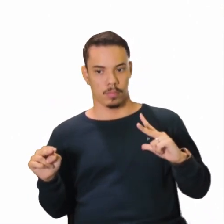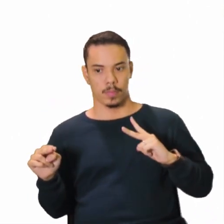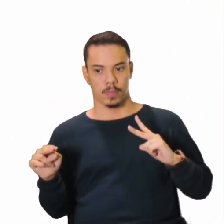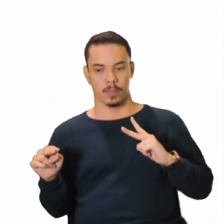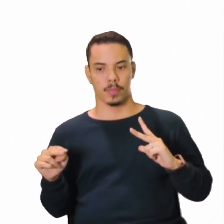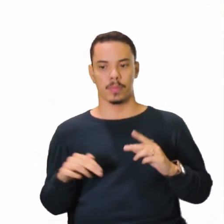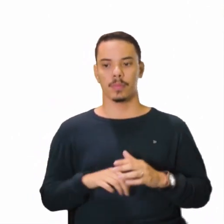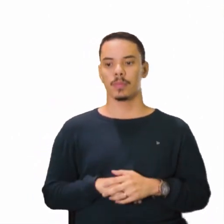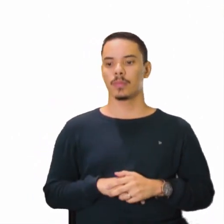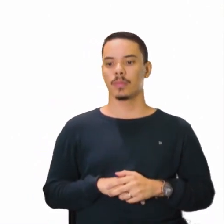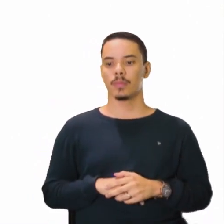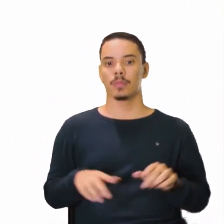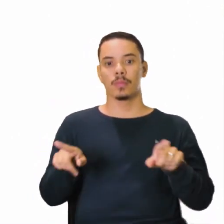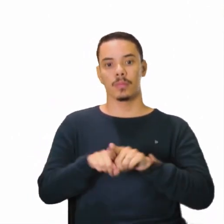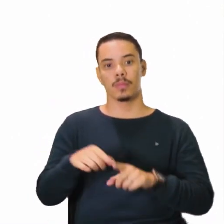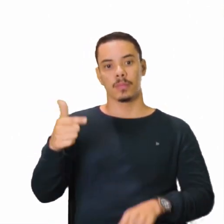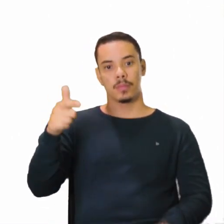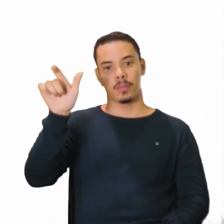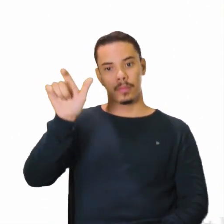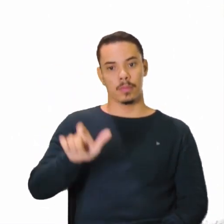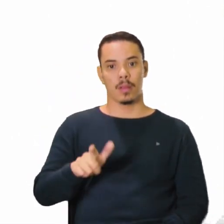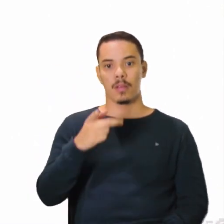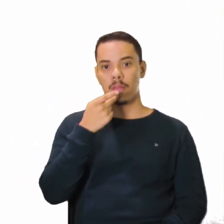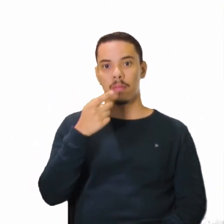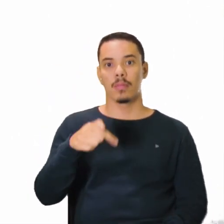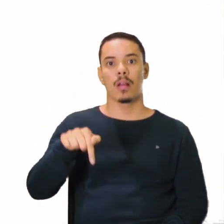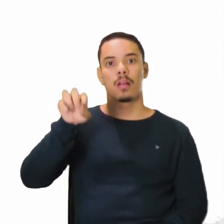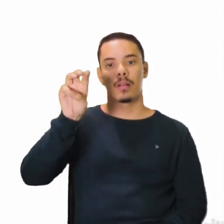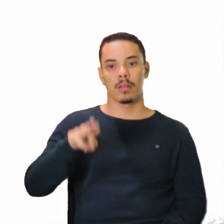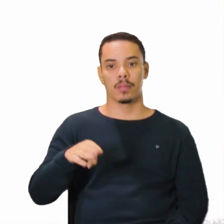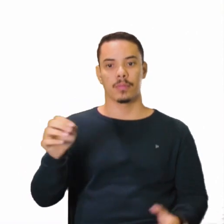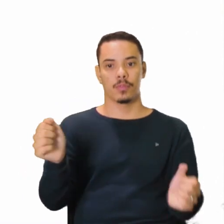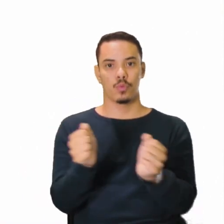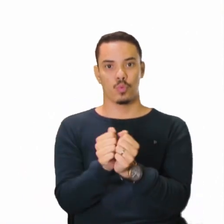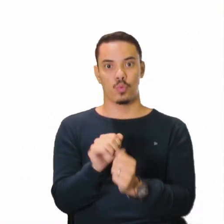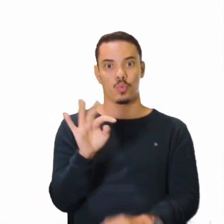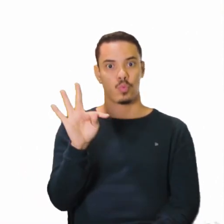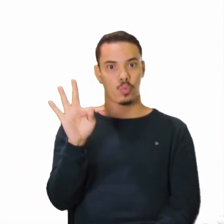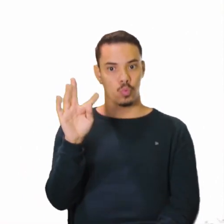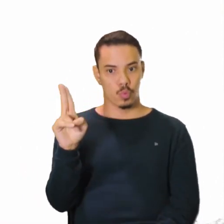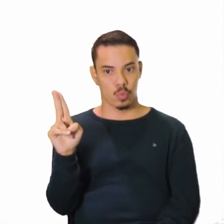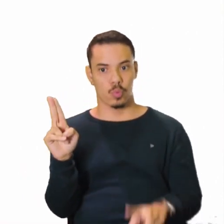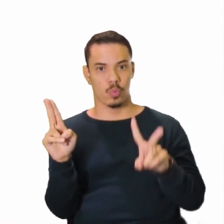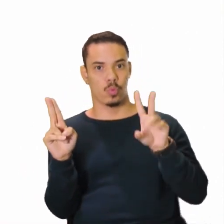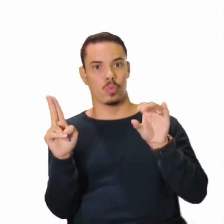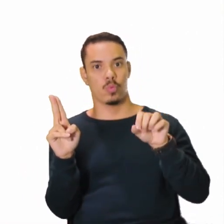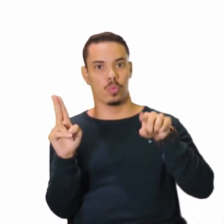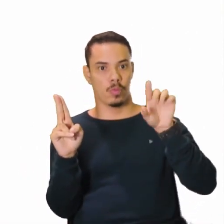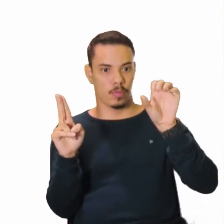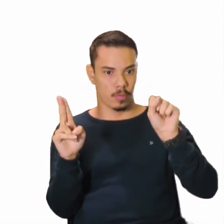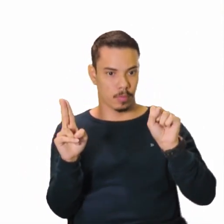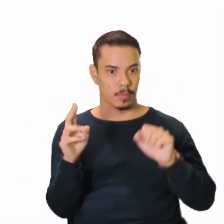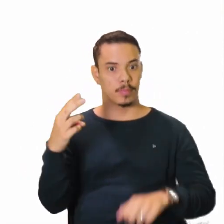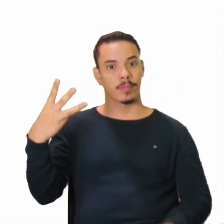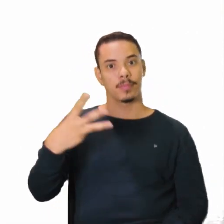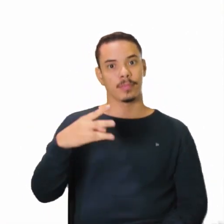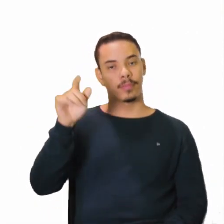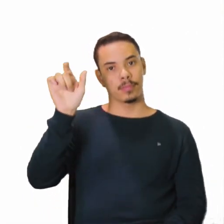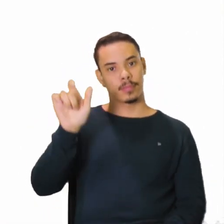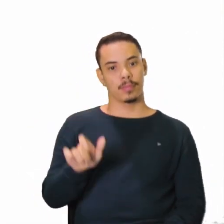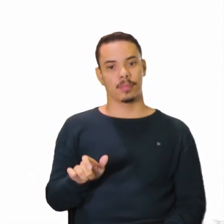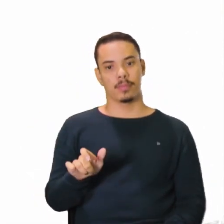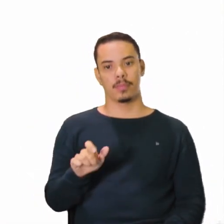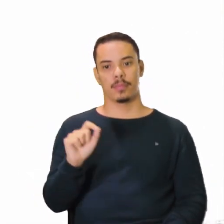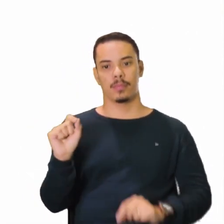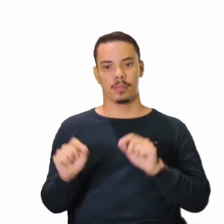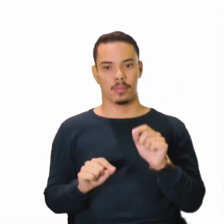né? E a segunda pessoa é aquela com quem se fala, tu e vós. Terceira pessoa é